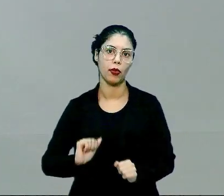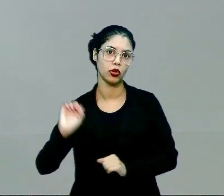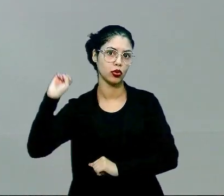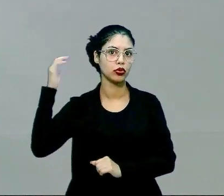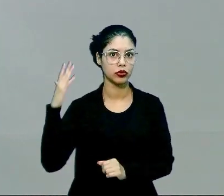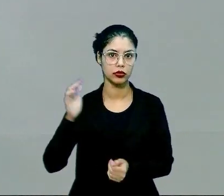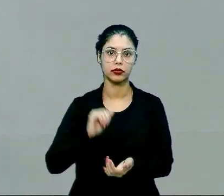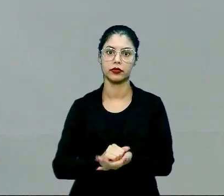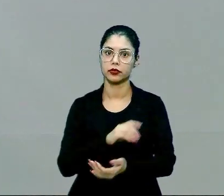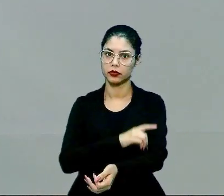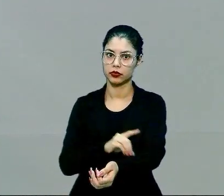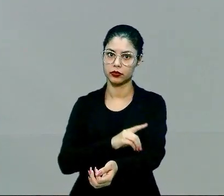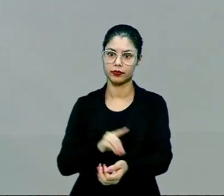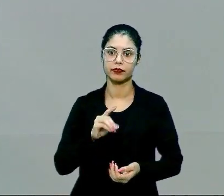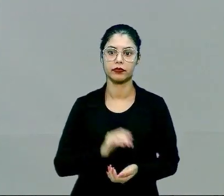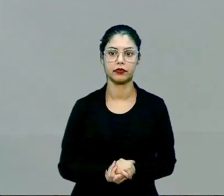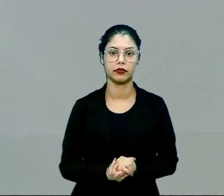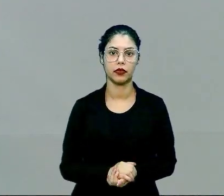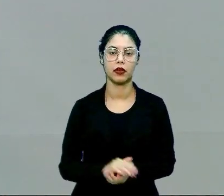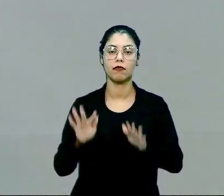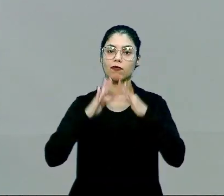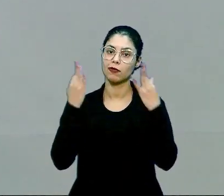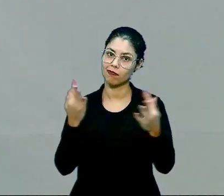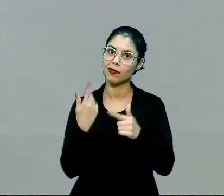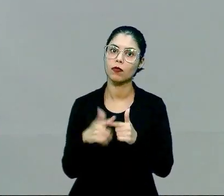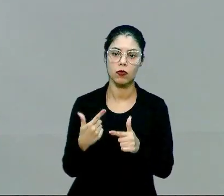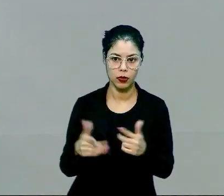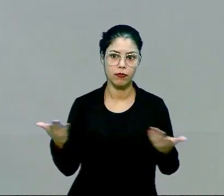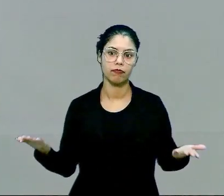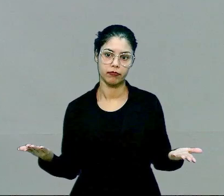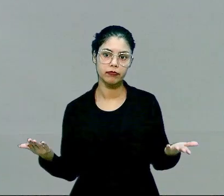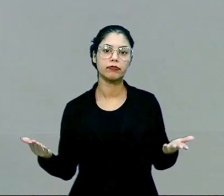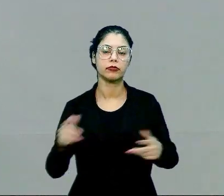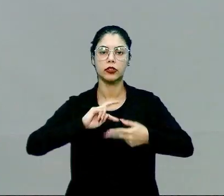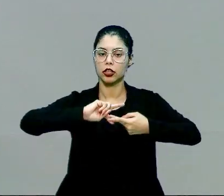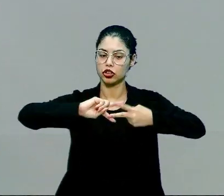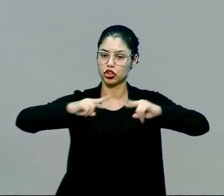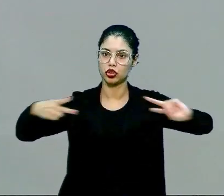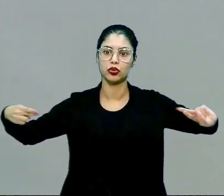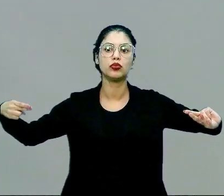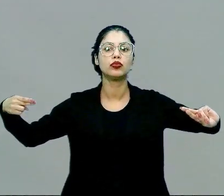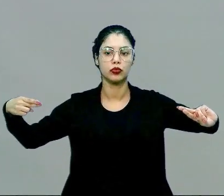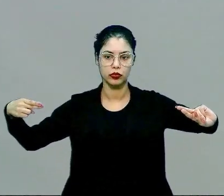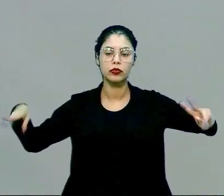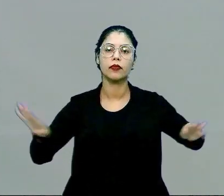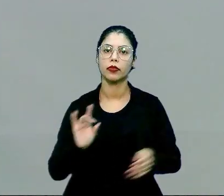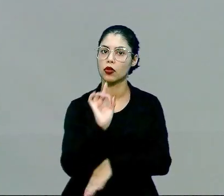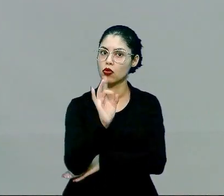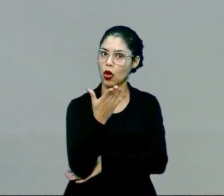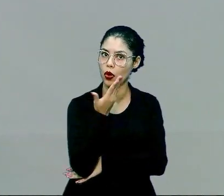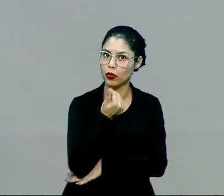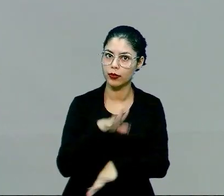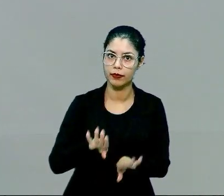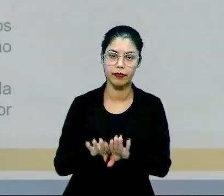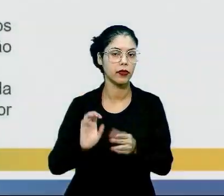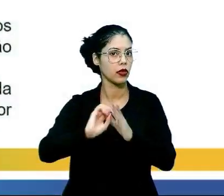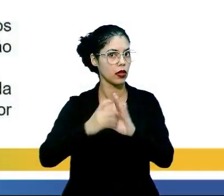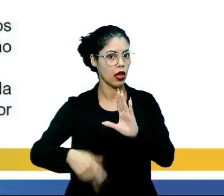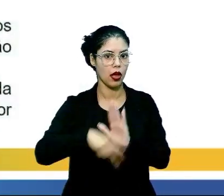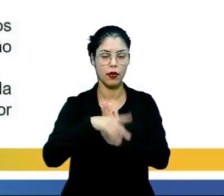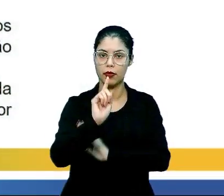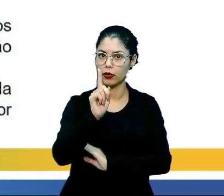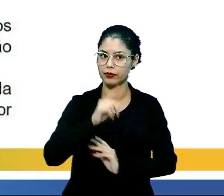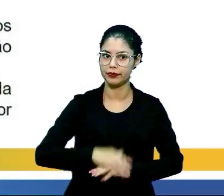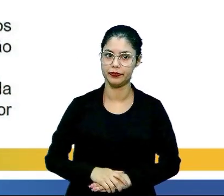pode ocasionar diabetes é problema familiar, então a genética. Então, só a alimentação não é caráter suficiente para a